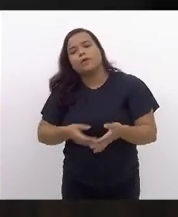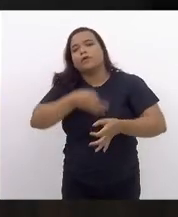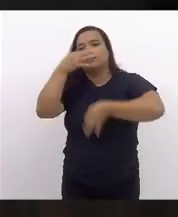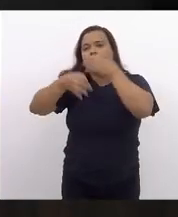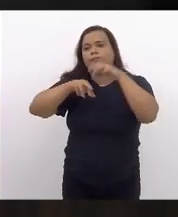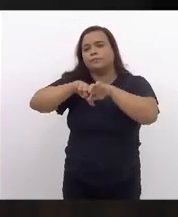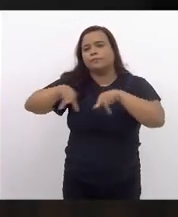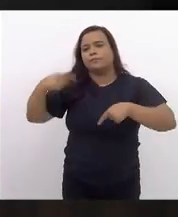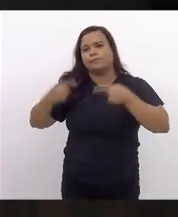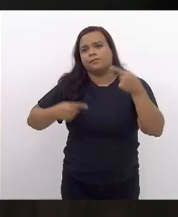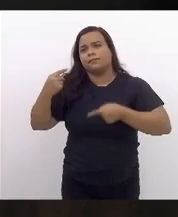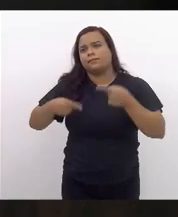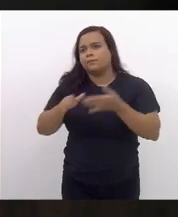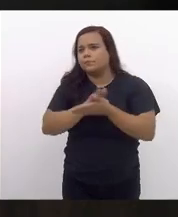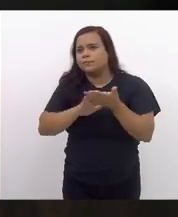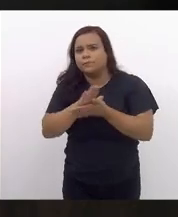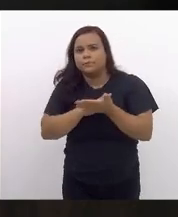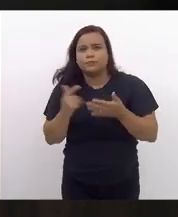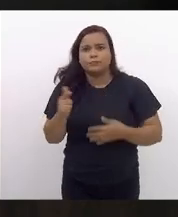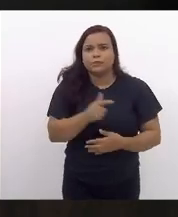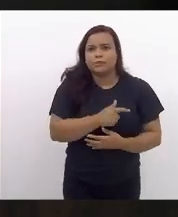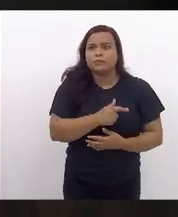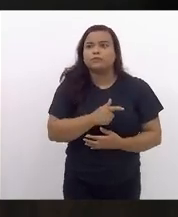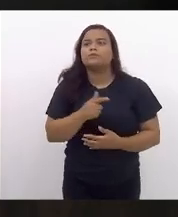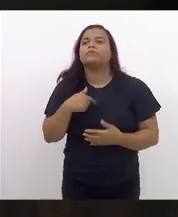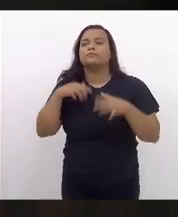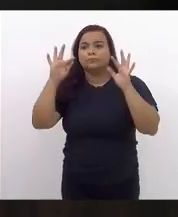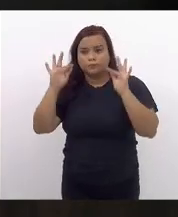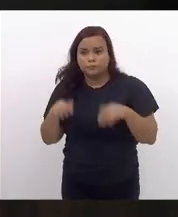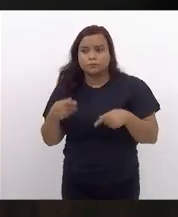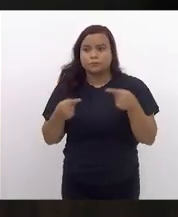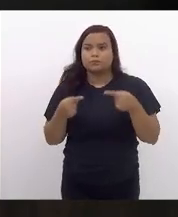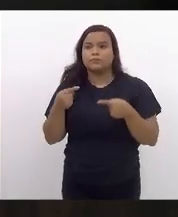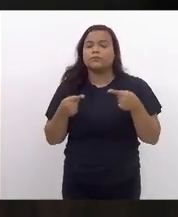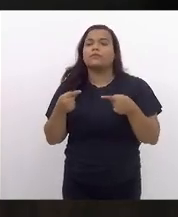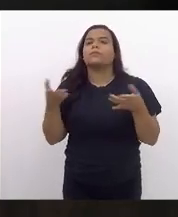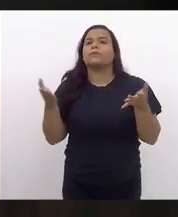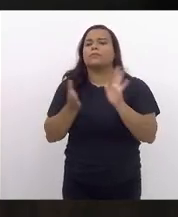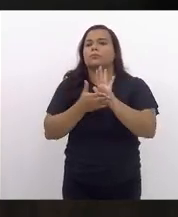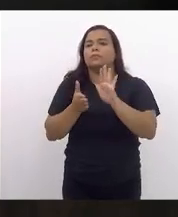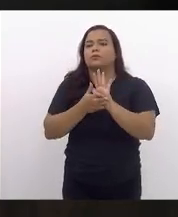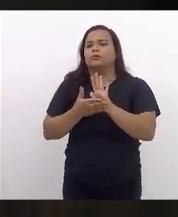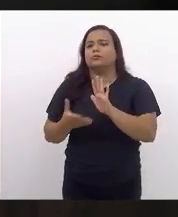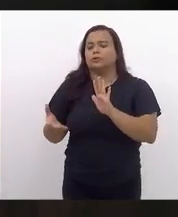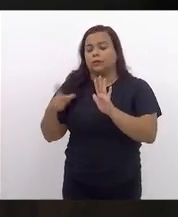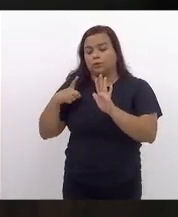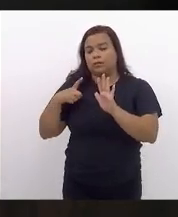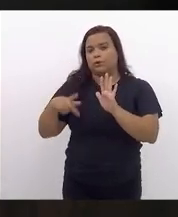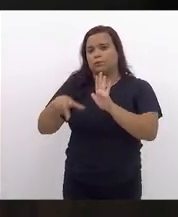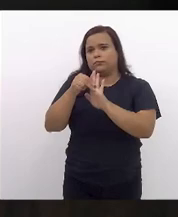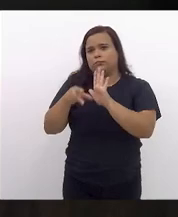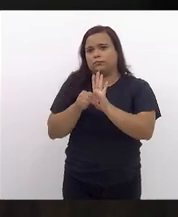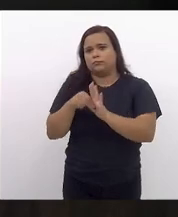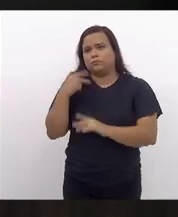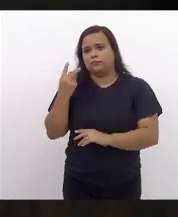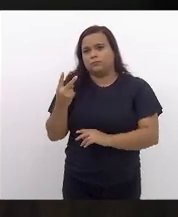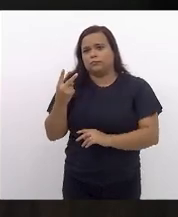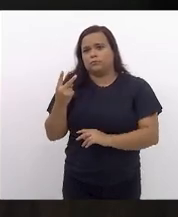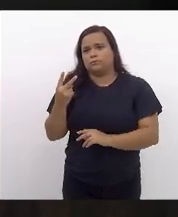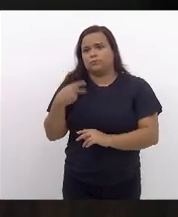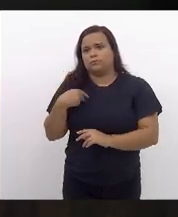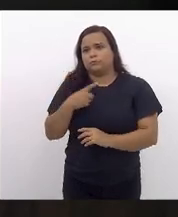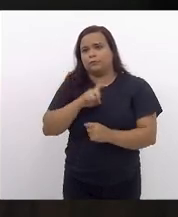em discussão. Não havendo quem queira discutir, encerrada a discussão. A presente proposta recebeu 2 emendas e retorna às comissões